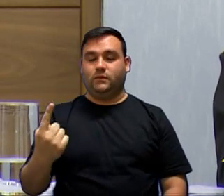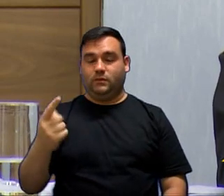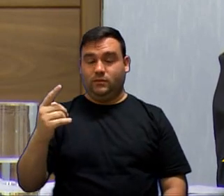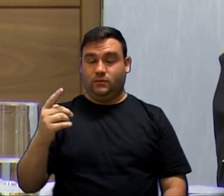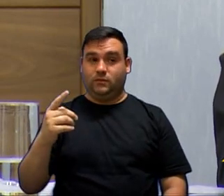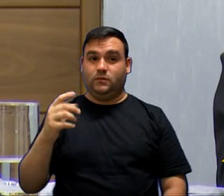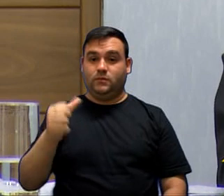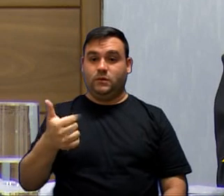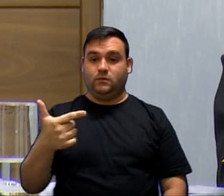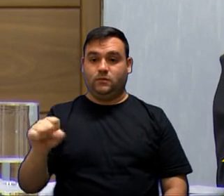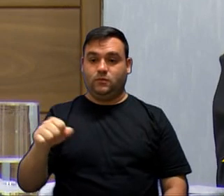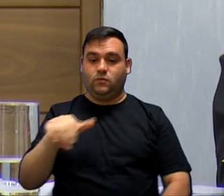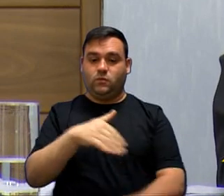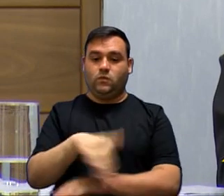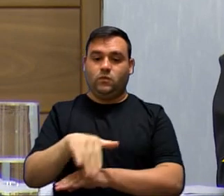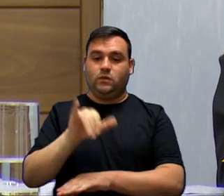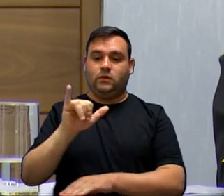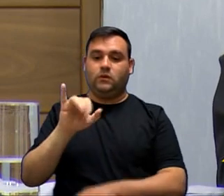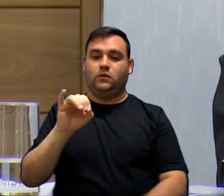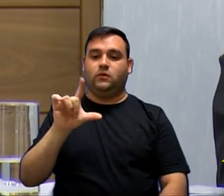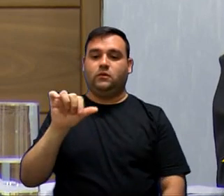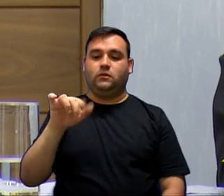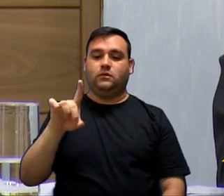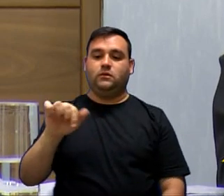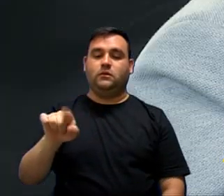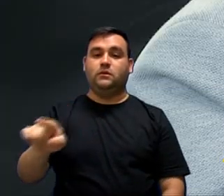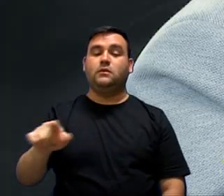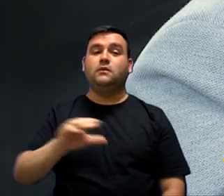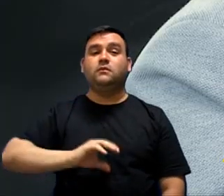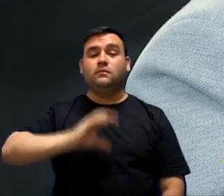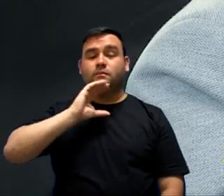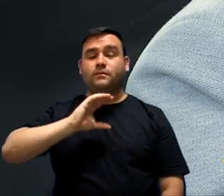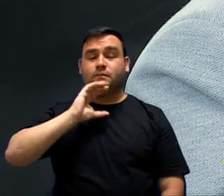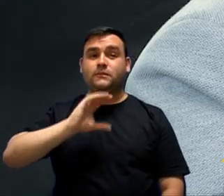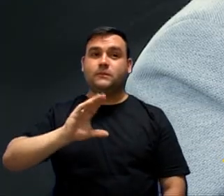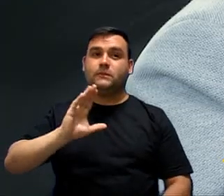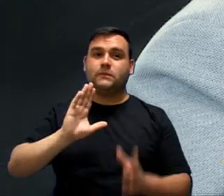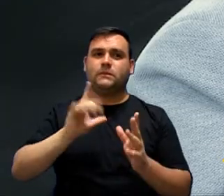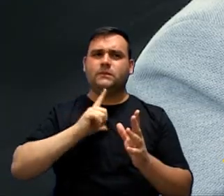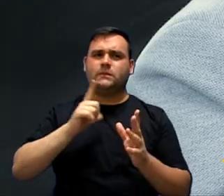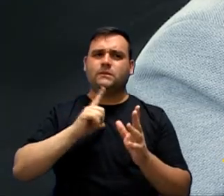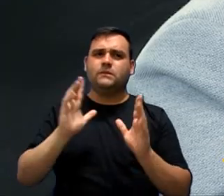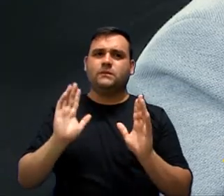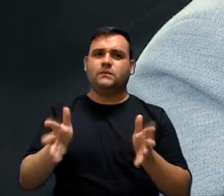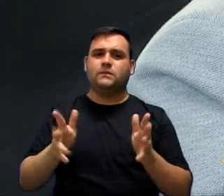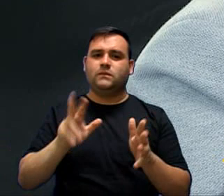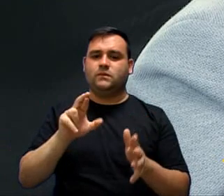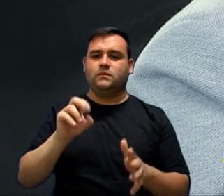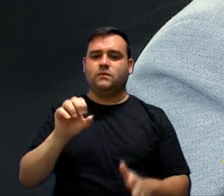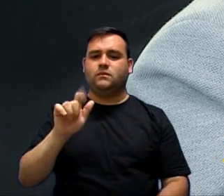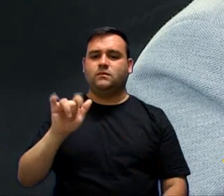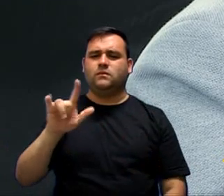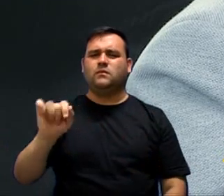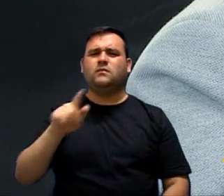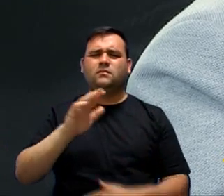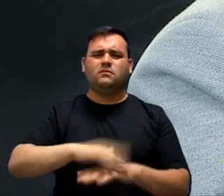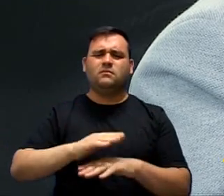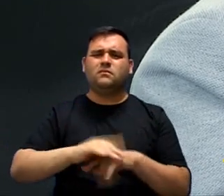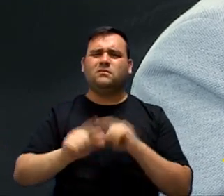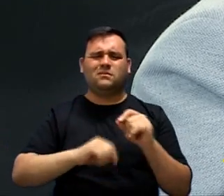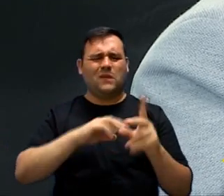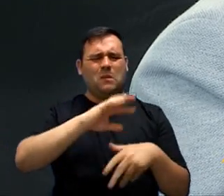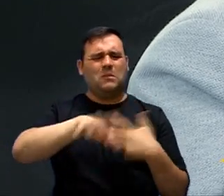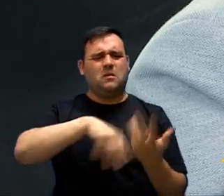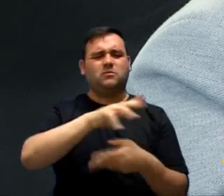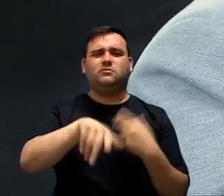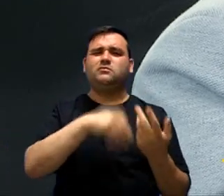628, na Rua Yolanda. Só que essa creche já estava... Já estava? Para a Rosângela. Não, eu não então... sei quem está fazendo essa